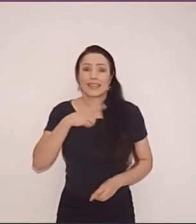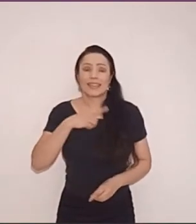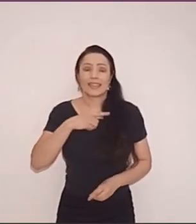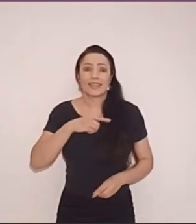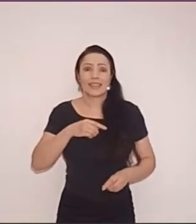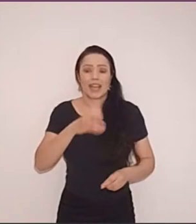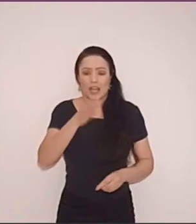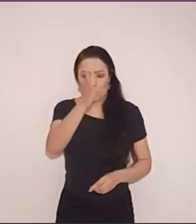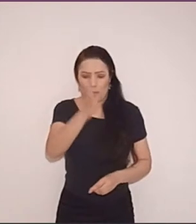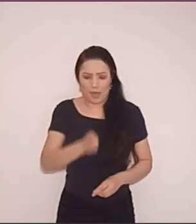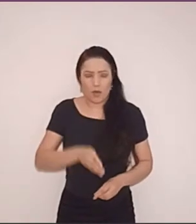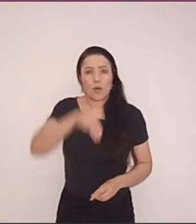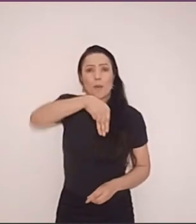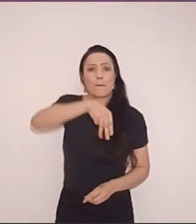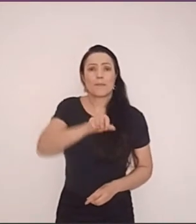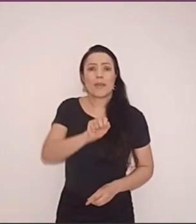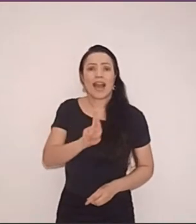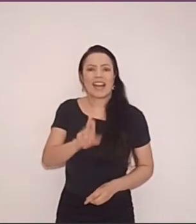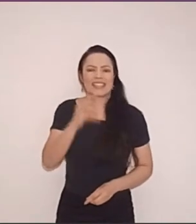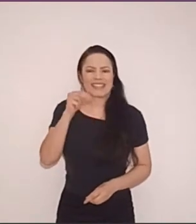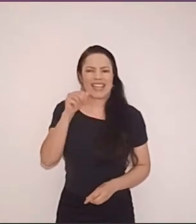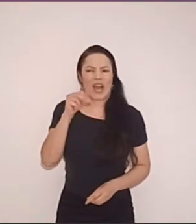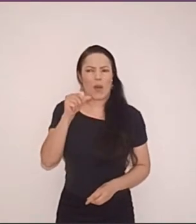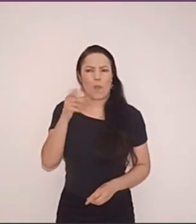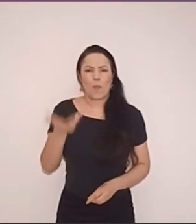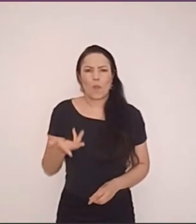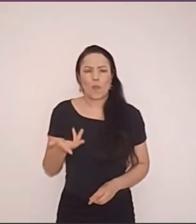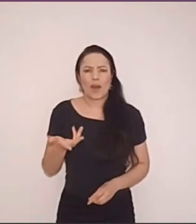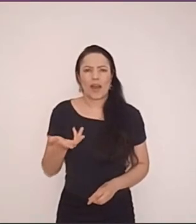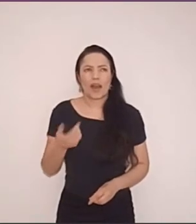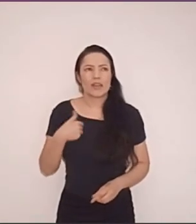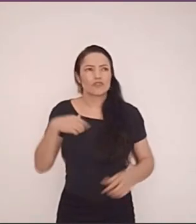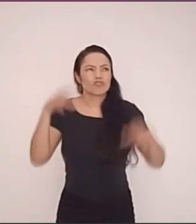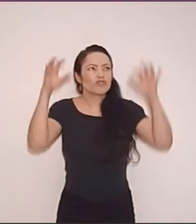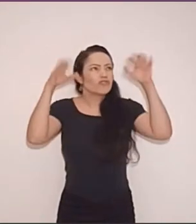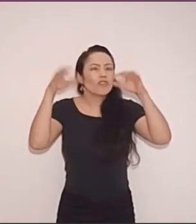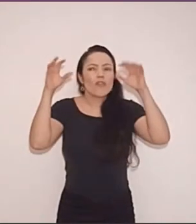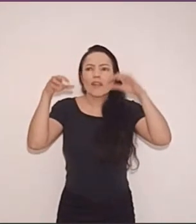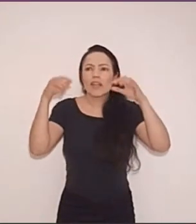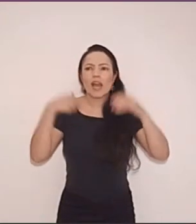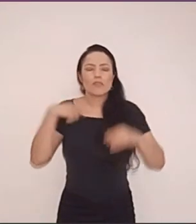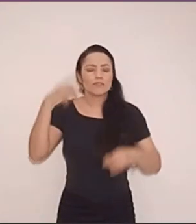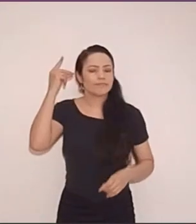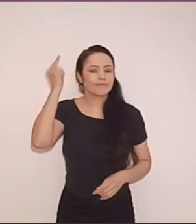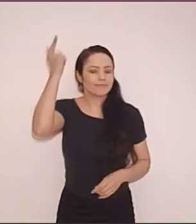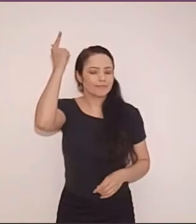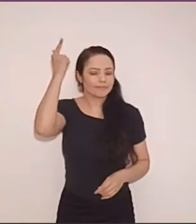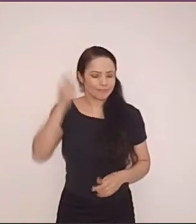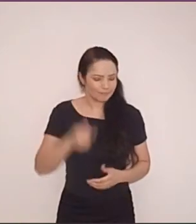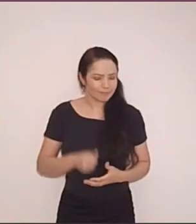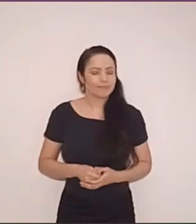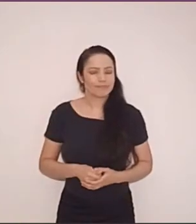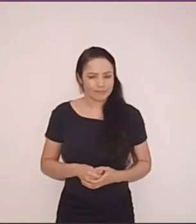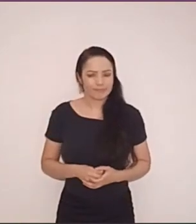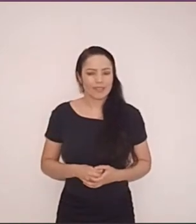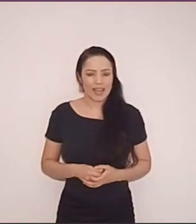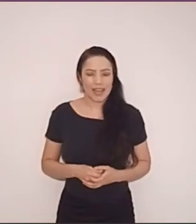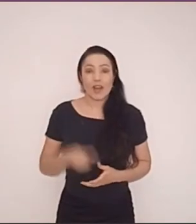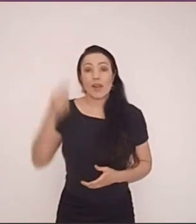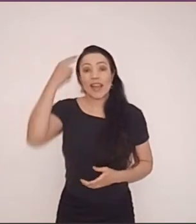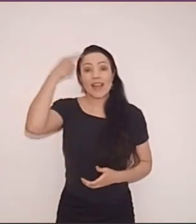meio mas eu não sei ué como tava chovendo aí me deu um estalo eu voltei a falar com ele mas agora não sei se trabalho para olha